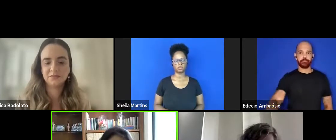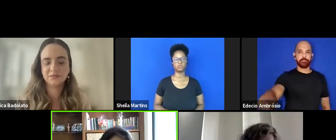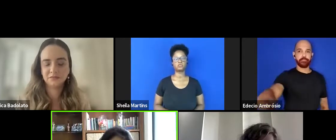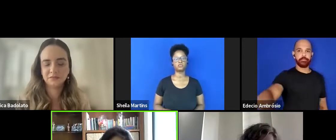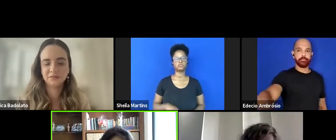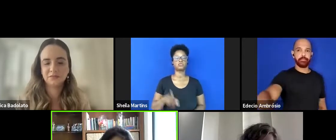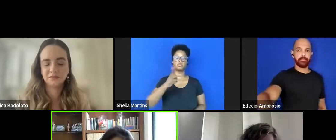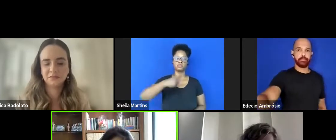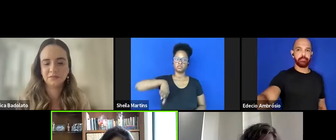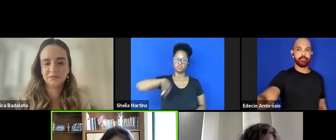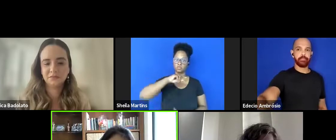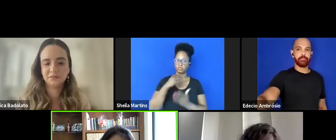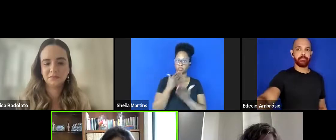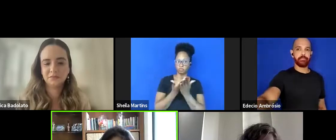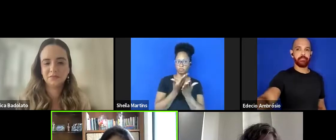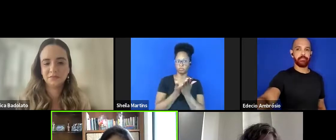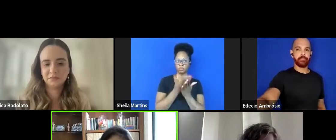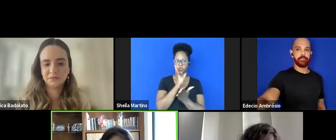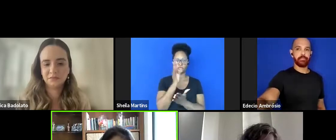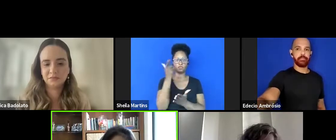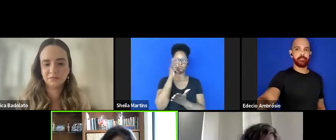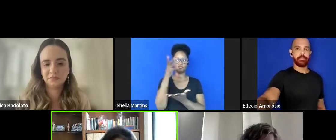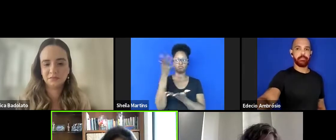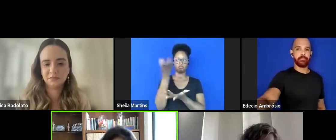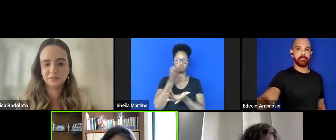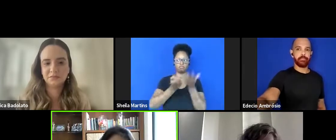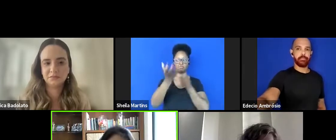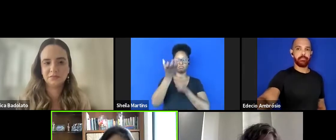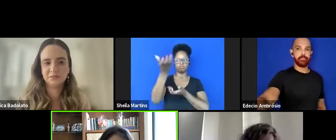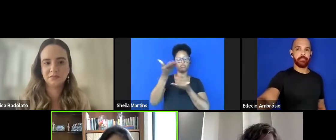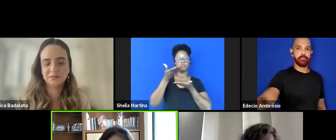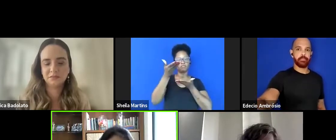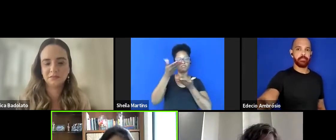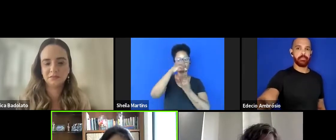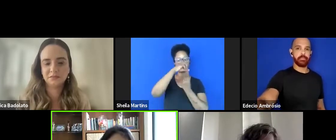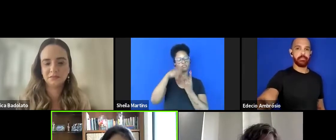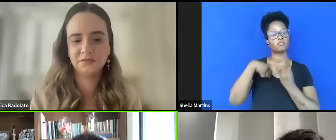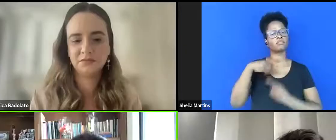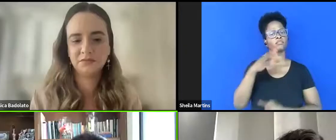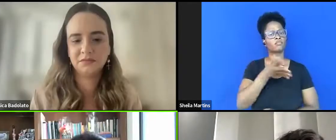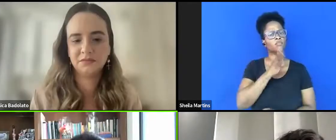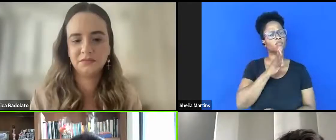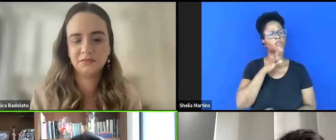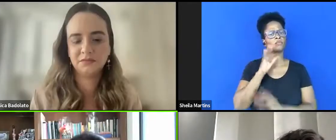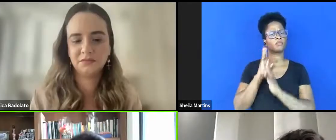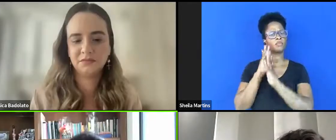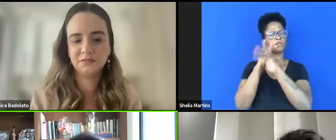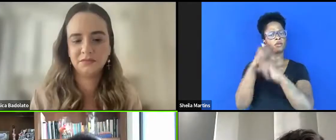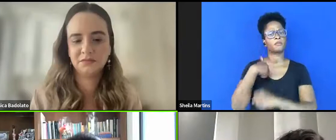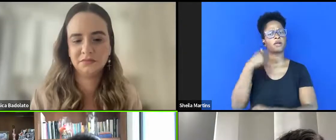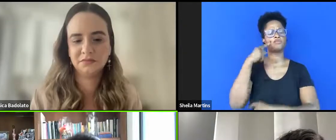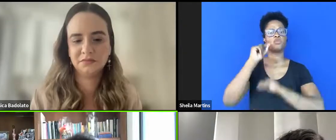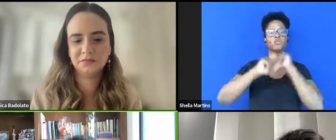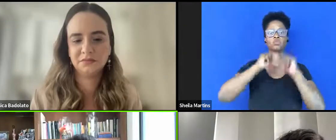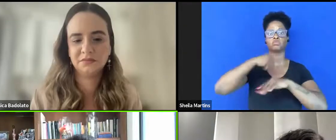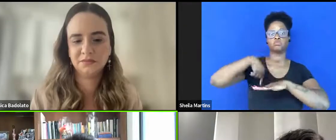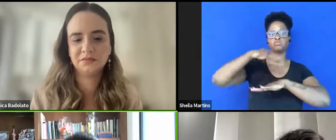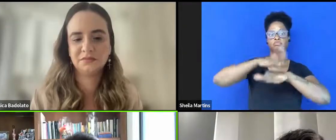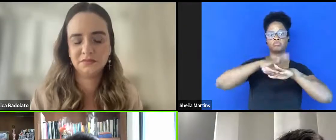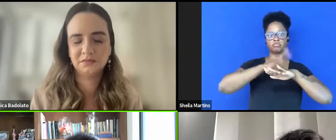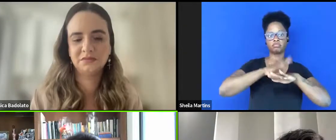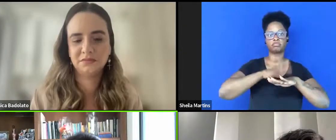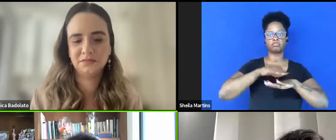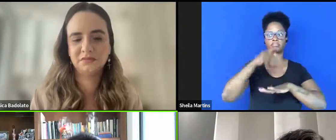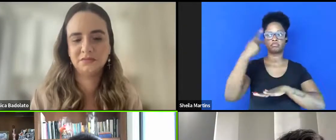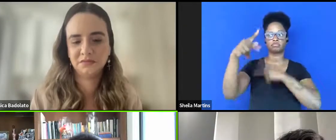né, para a Fiocruz, para conhecer o nosso espaço, né, para ver o que nós fazemos com o sangue deles,